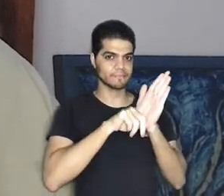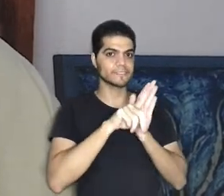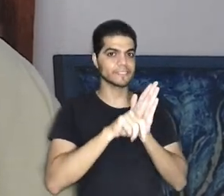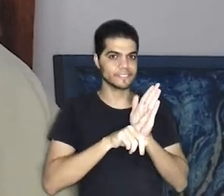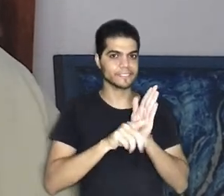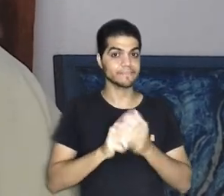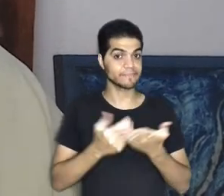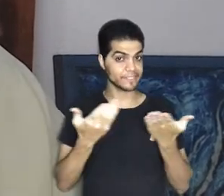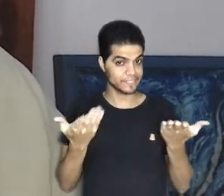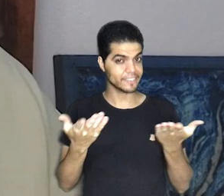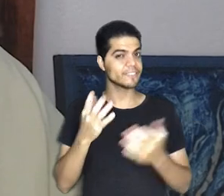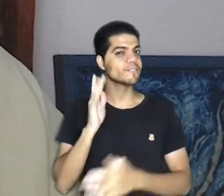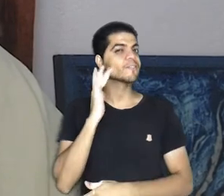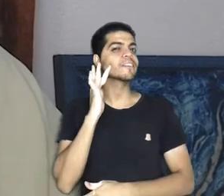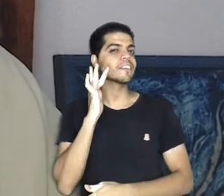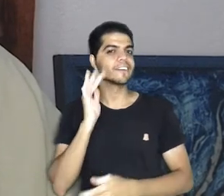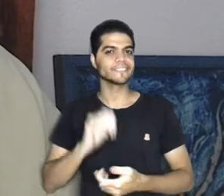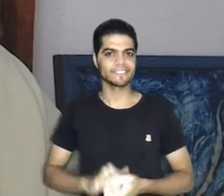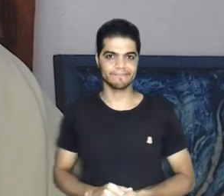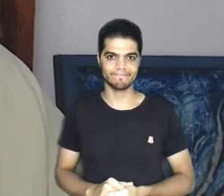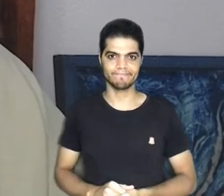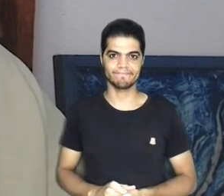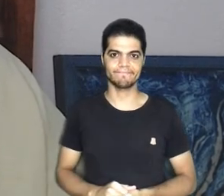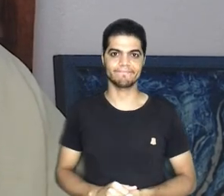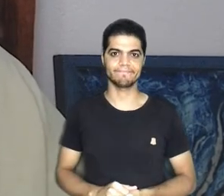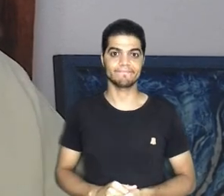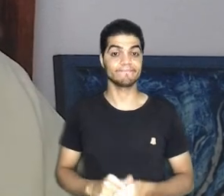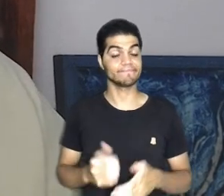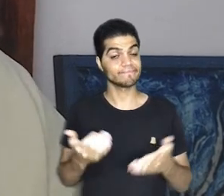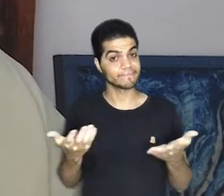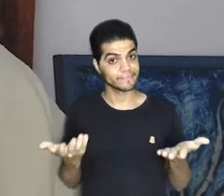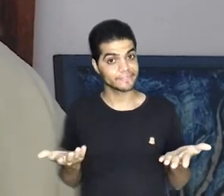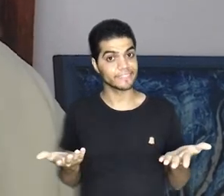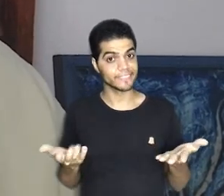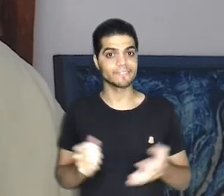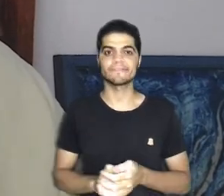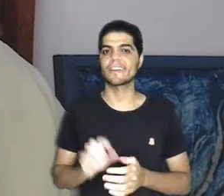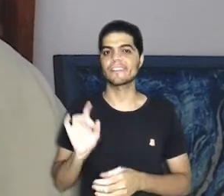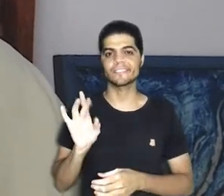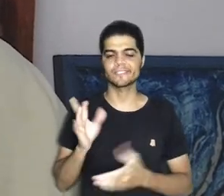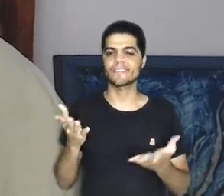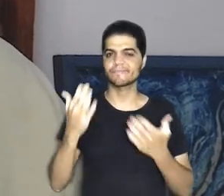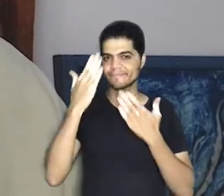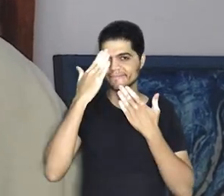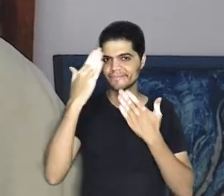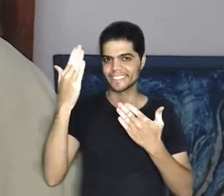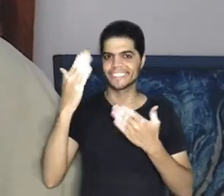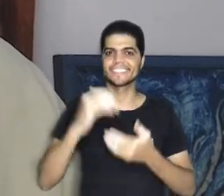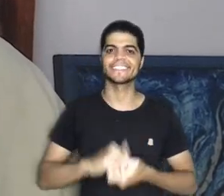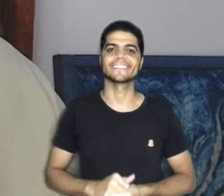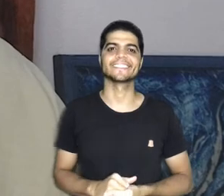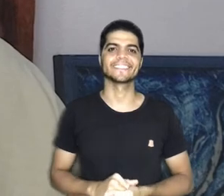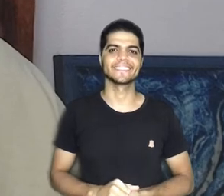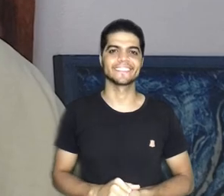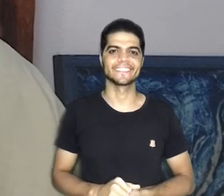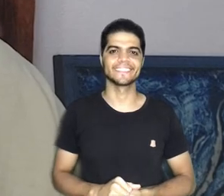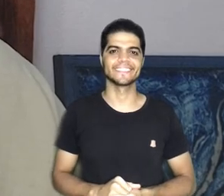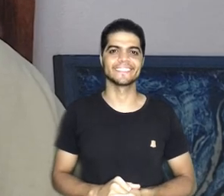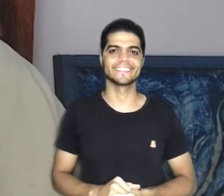pesquisa. E aí, o que acham? Então, é só. Muito obrigada.